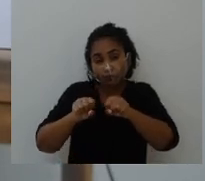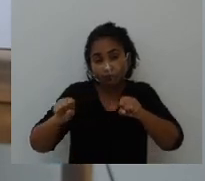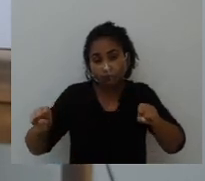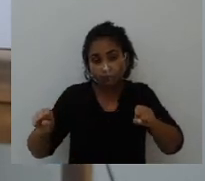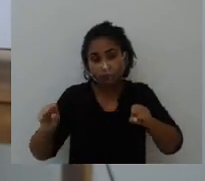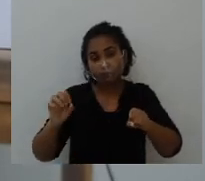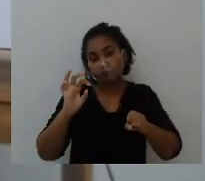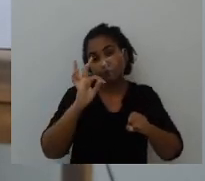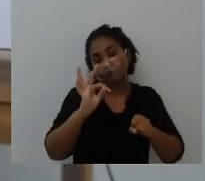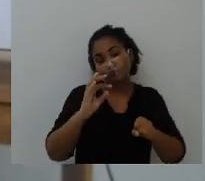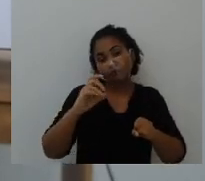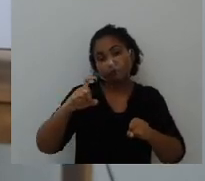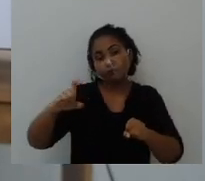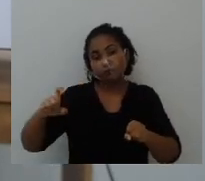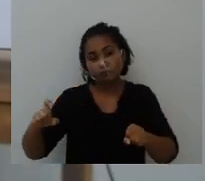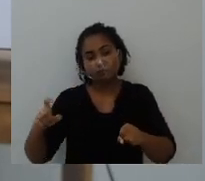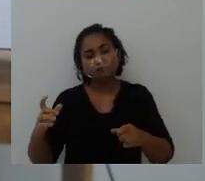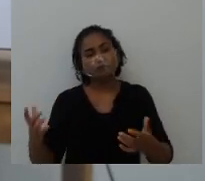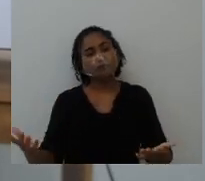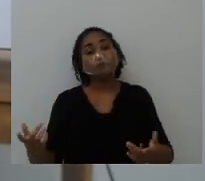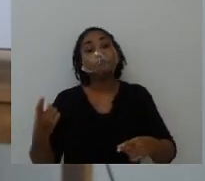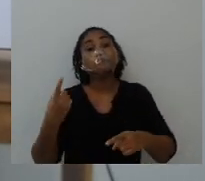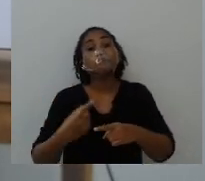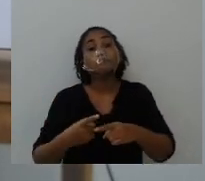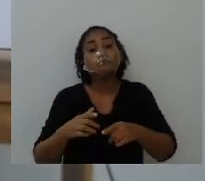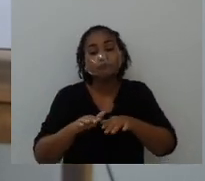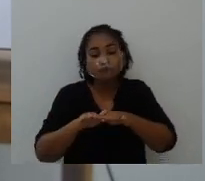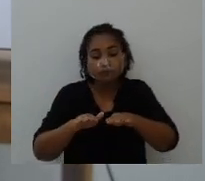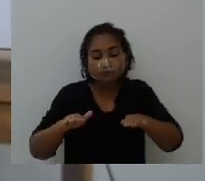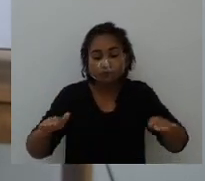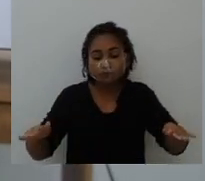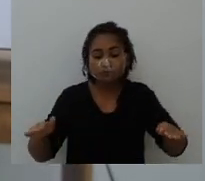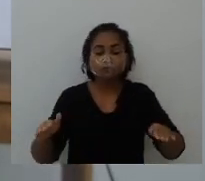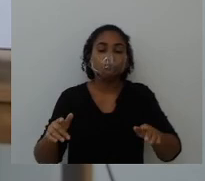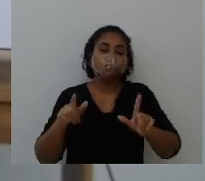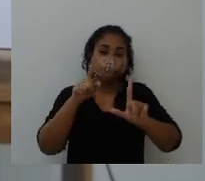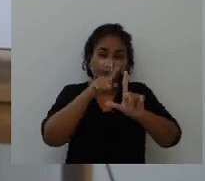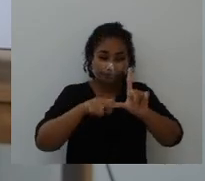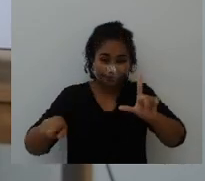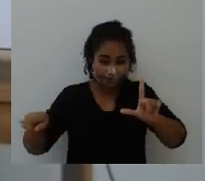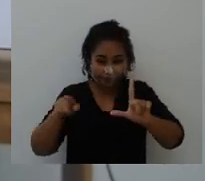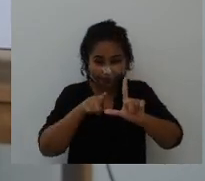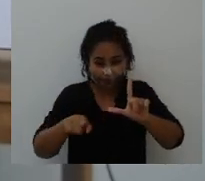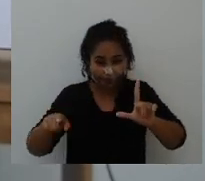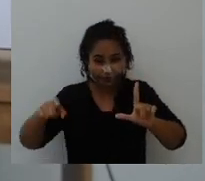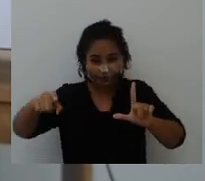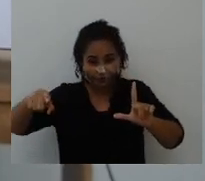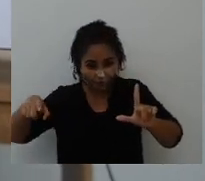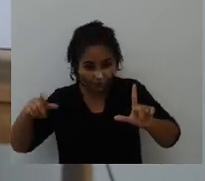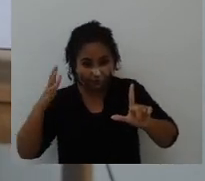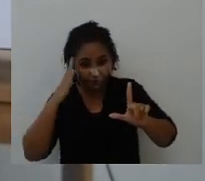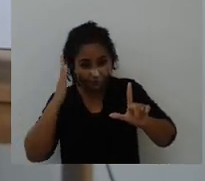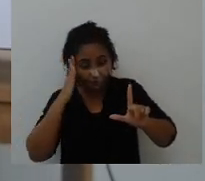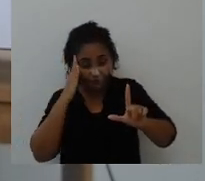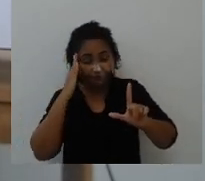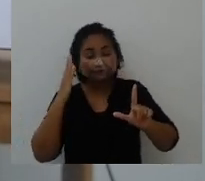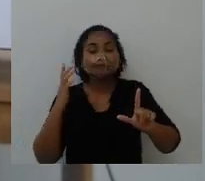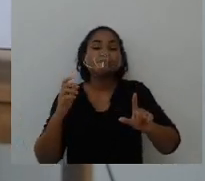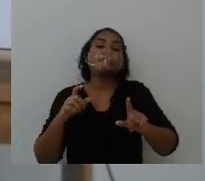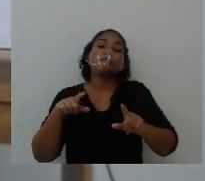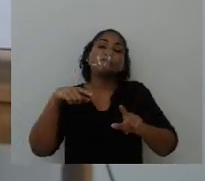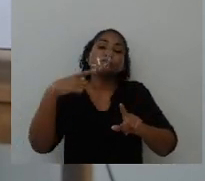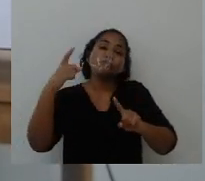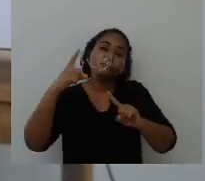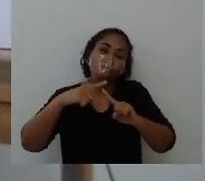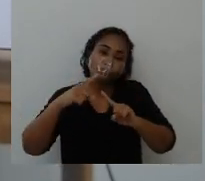de TX, né, Paulinho? Por quê? Porque está na direção do eixo X. Ah, então quer dizer que agora a gente vai ter uma outra força,